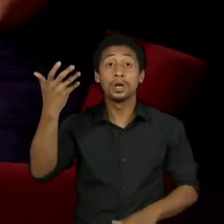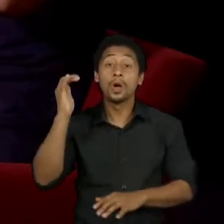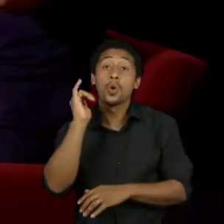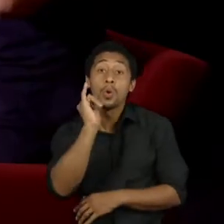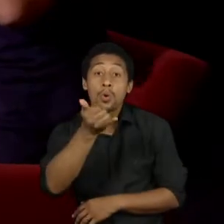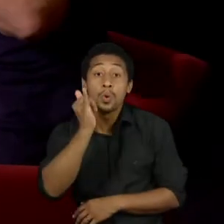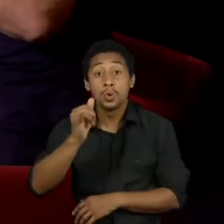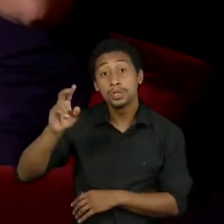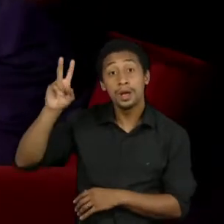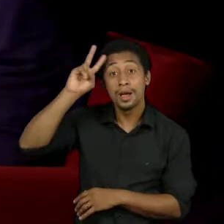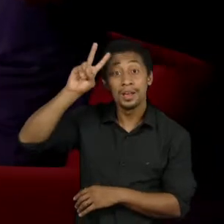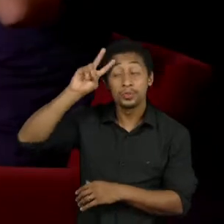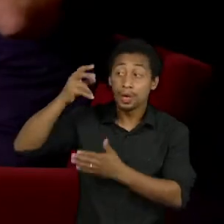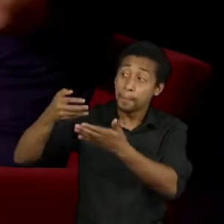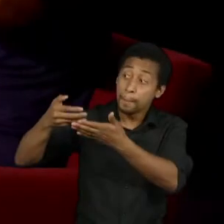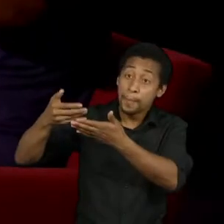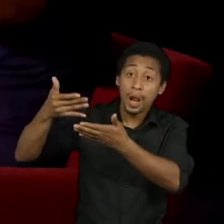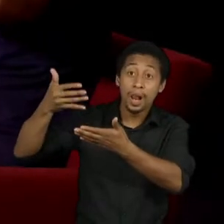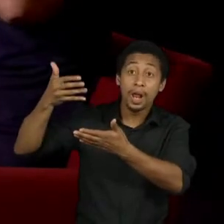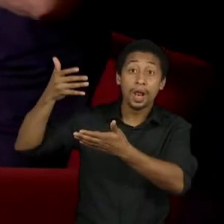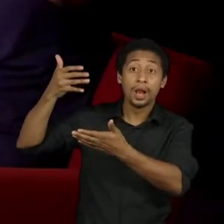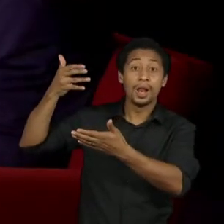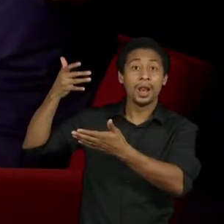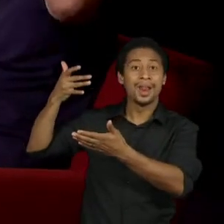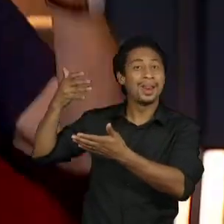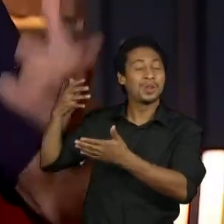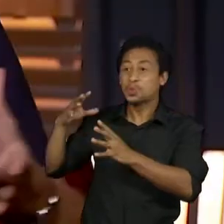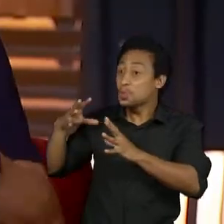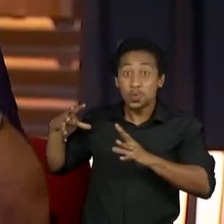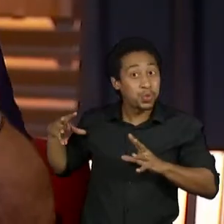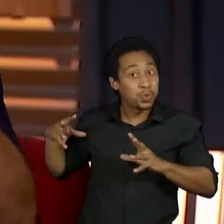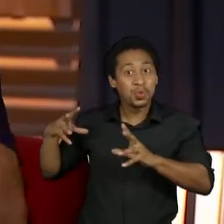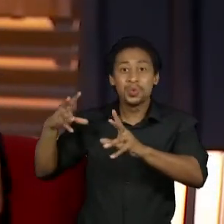história de Reobaldo, toda a história dele com Diadorim,